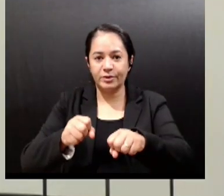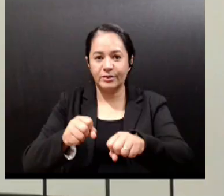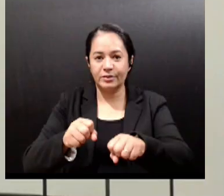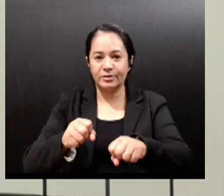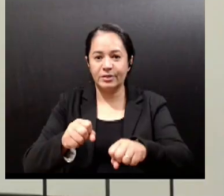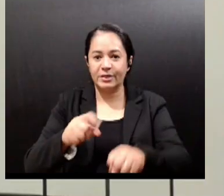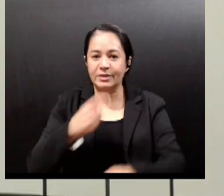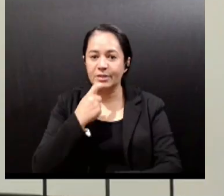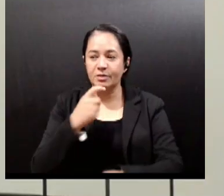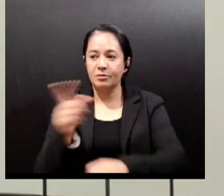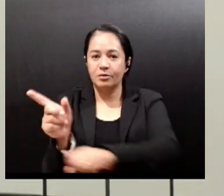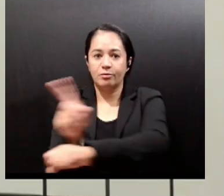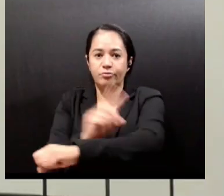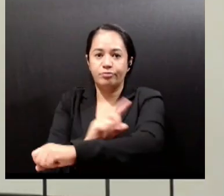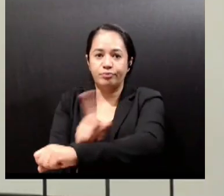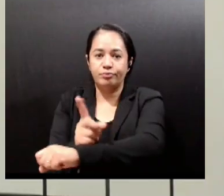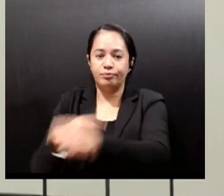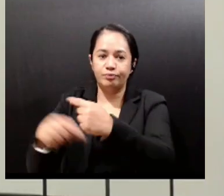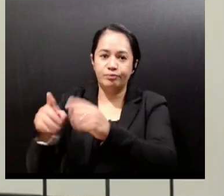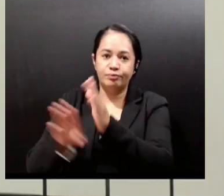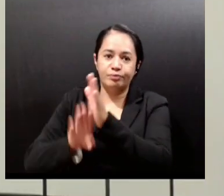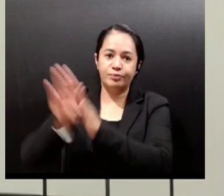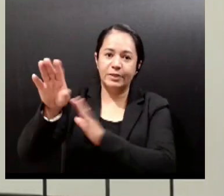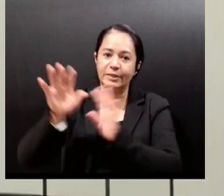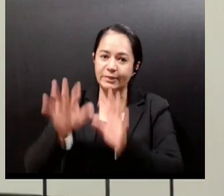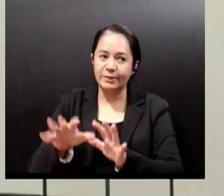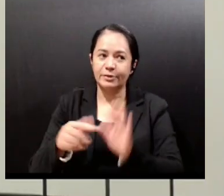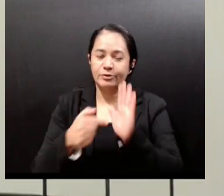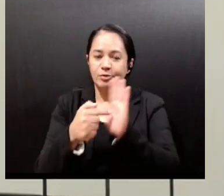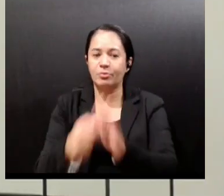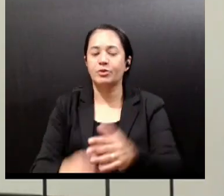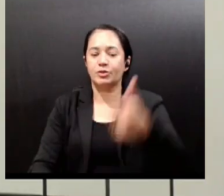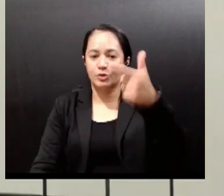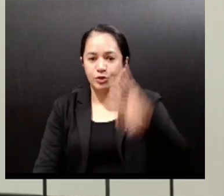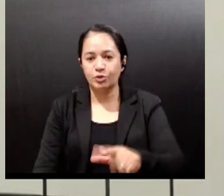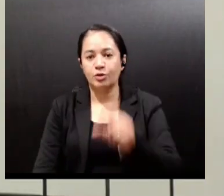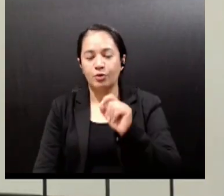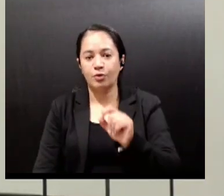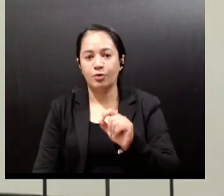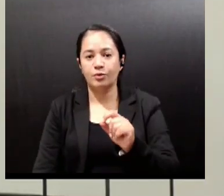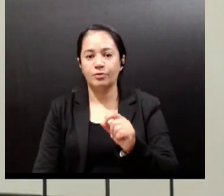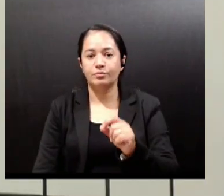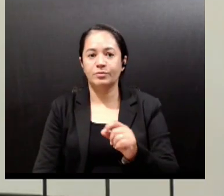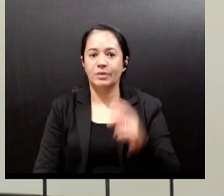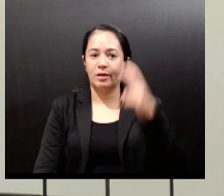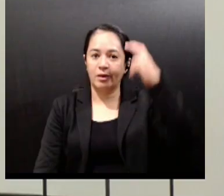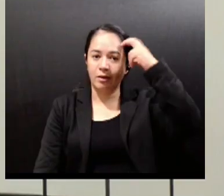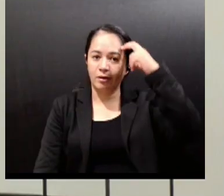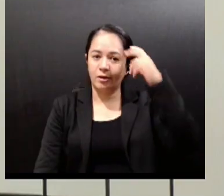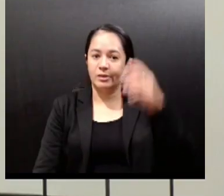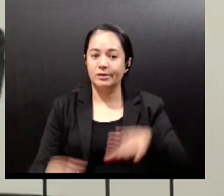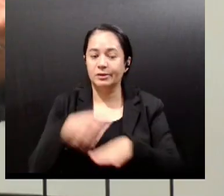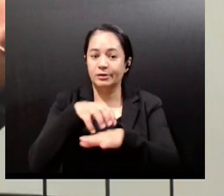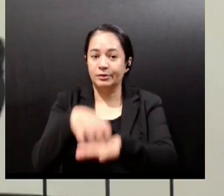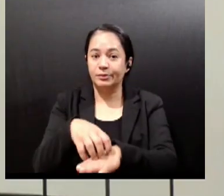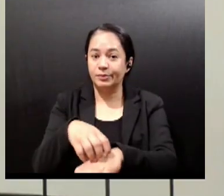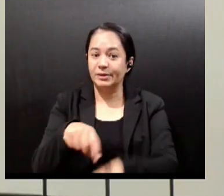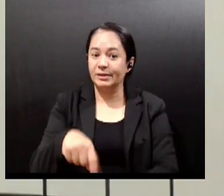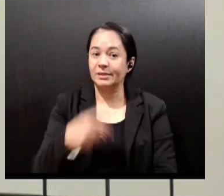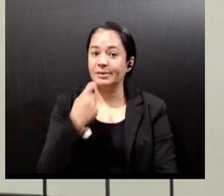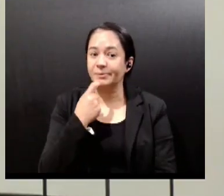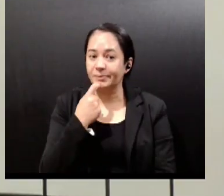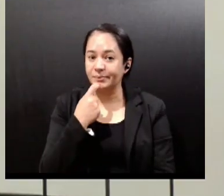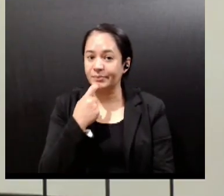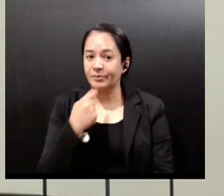permitida. Então, isso revela mais uma vez que assim, a cultura de do trânsito aqui em Campinas, eu acredito que